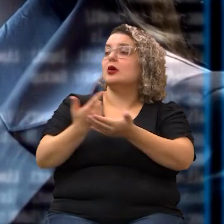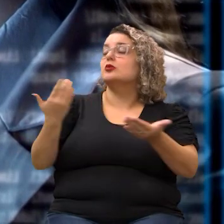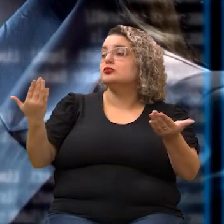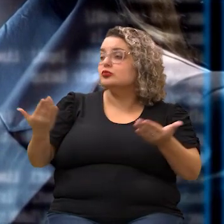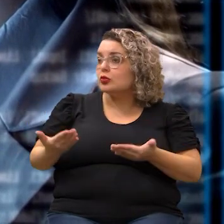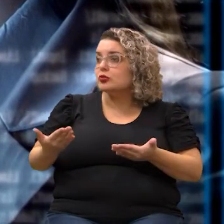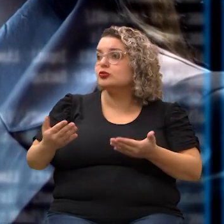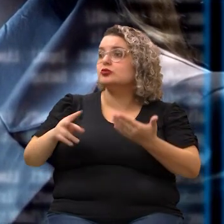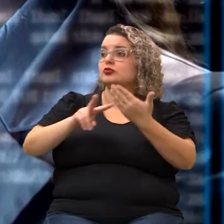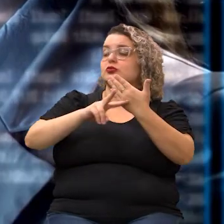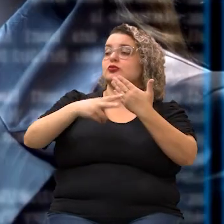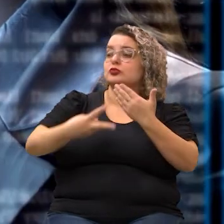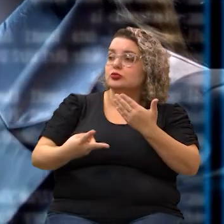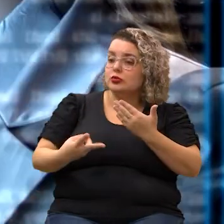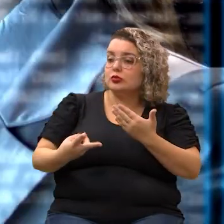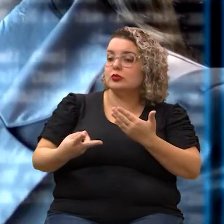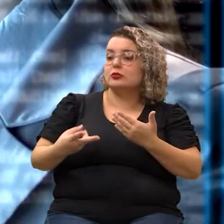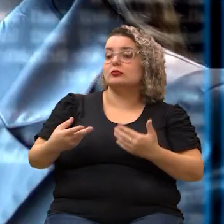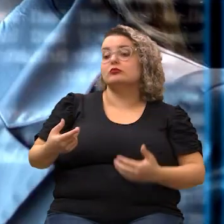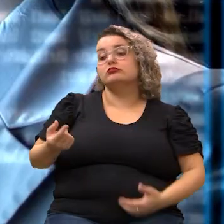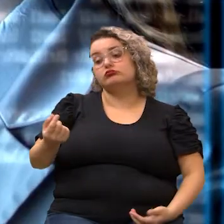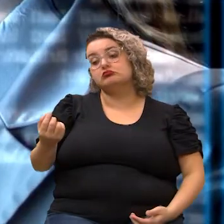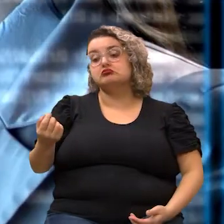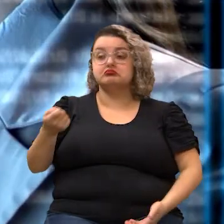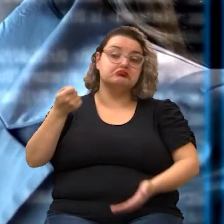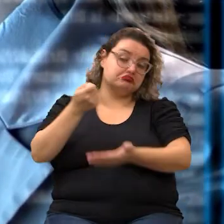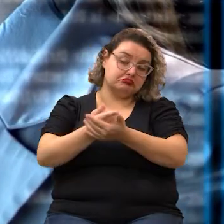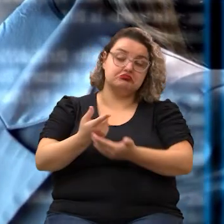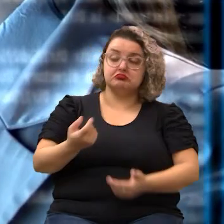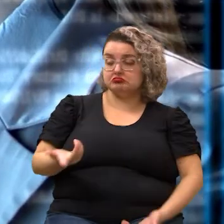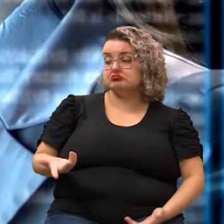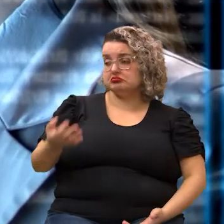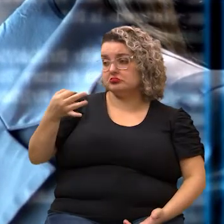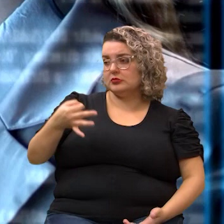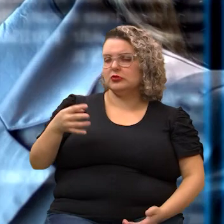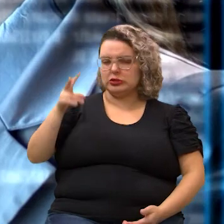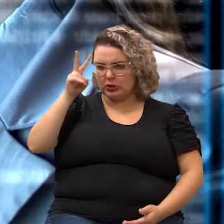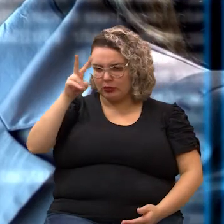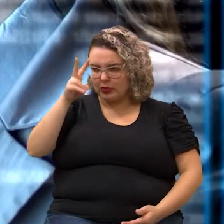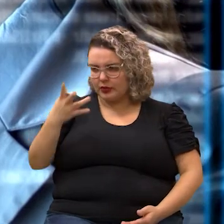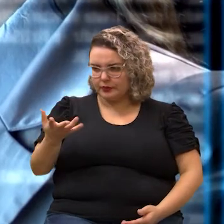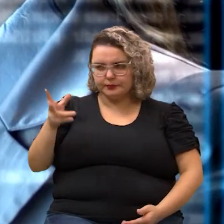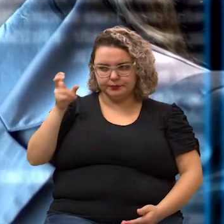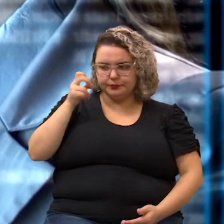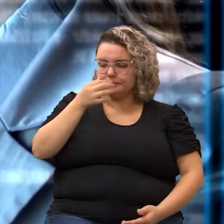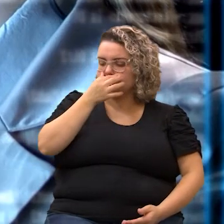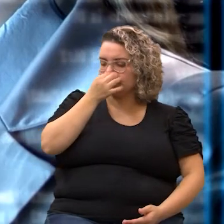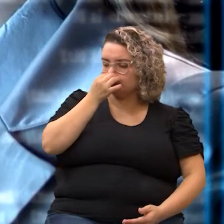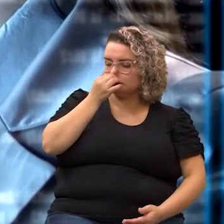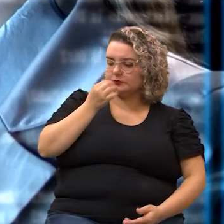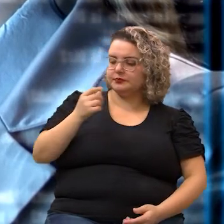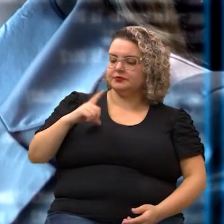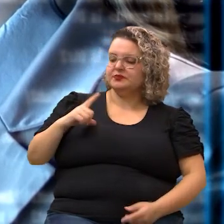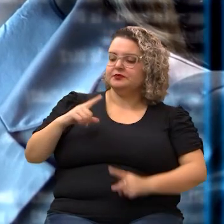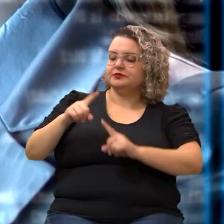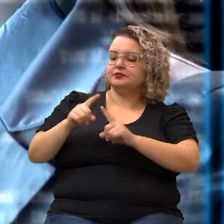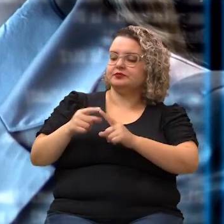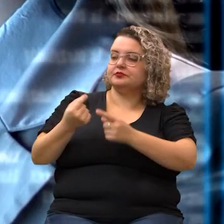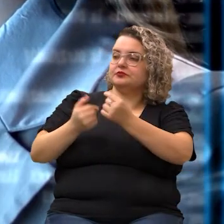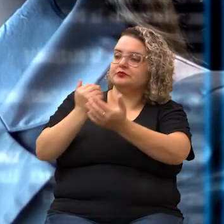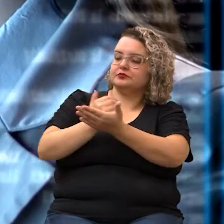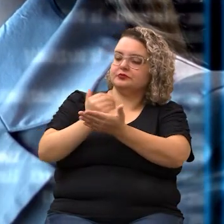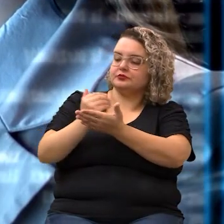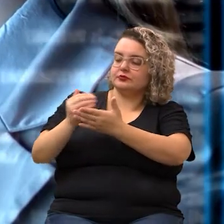hoje e, consequentemente, cabe mais no bolso dela. Você já viu aquela história das vezes a pessoa tem um tipo de financiamento,